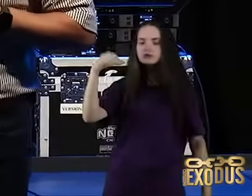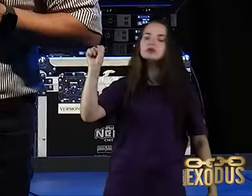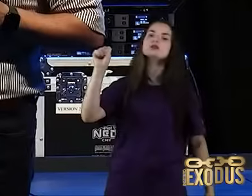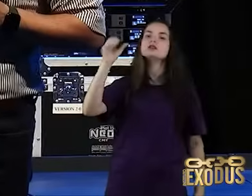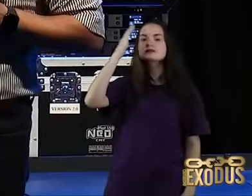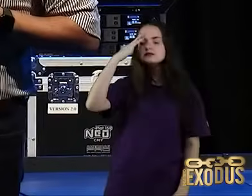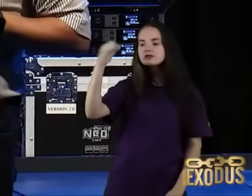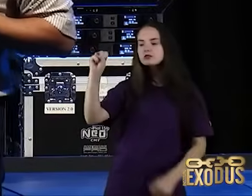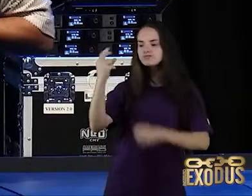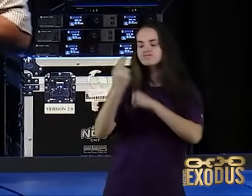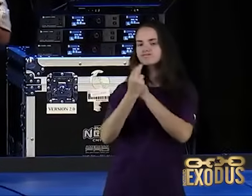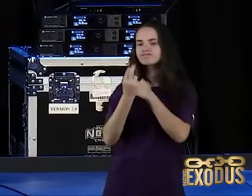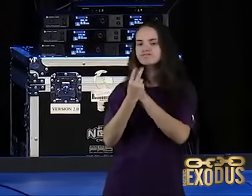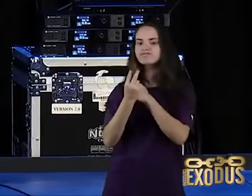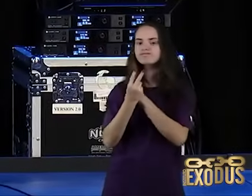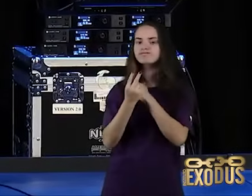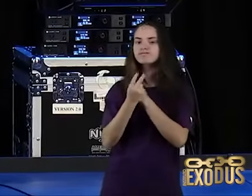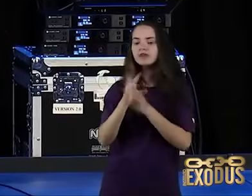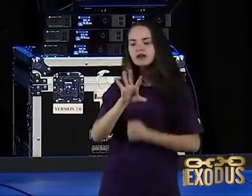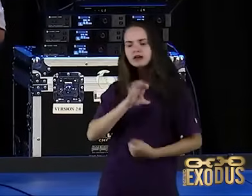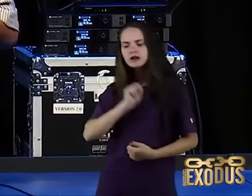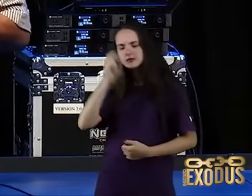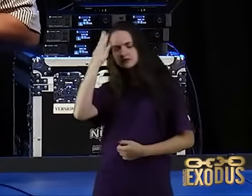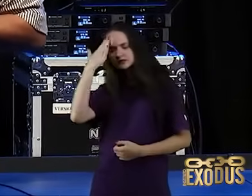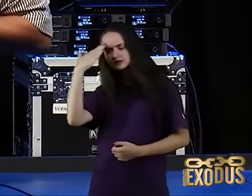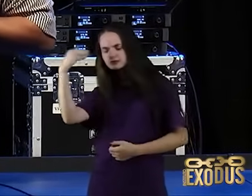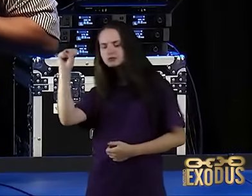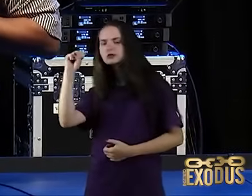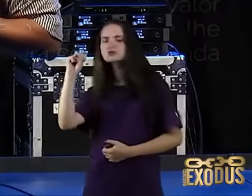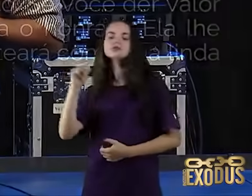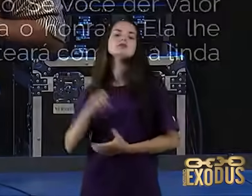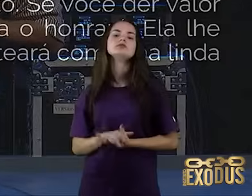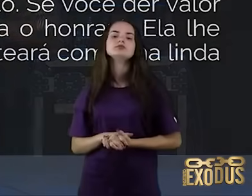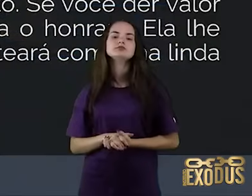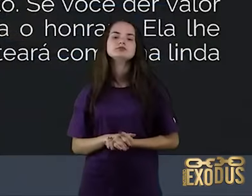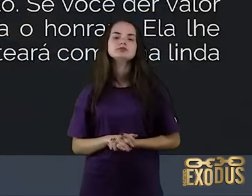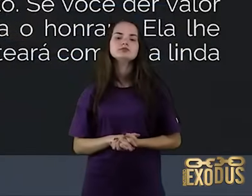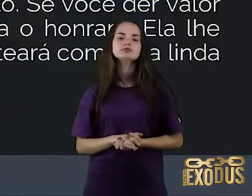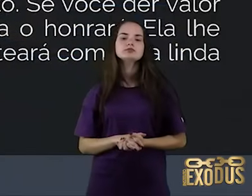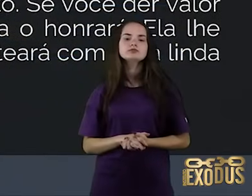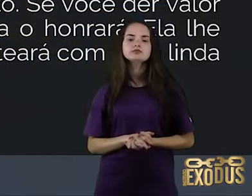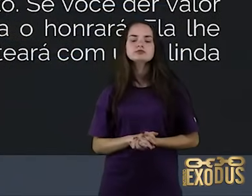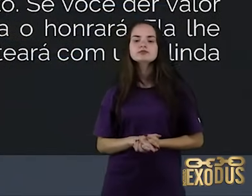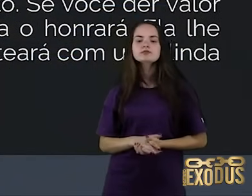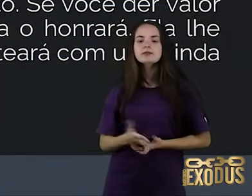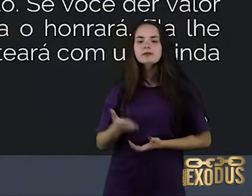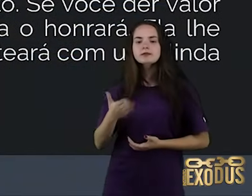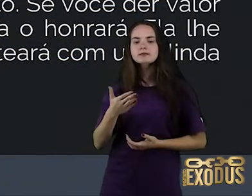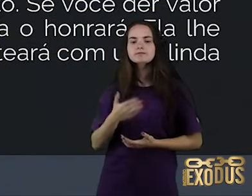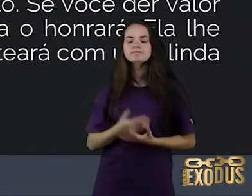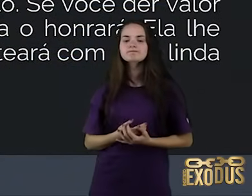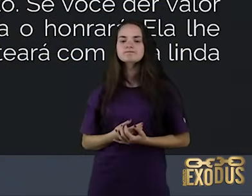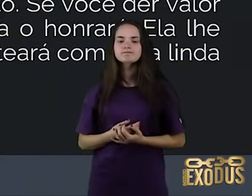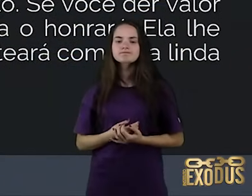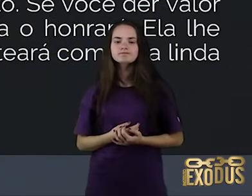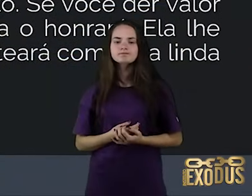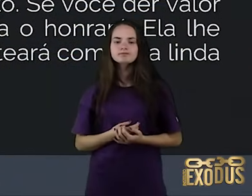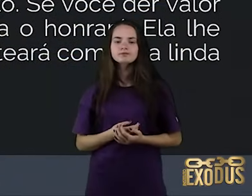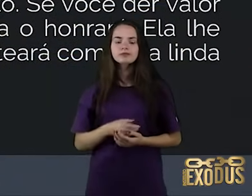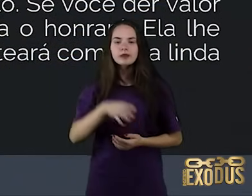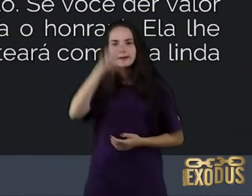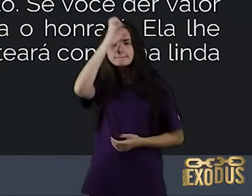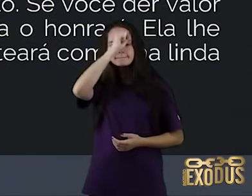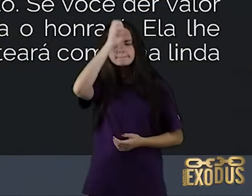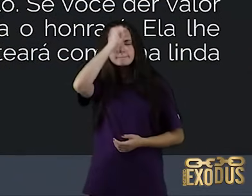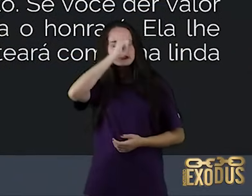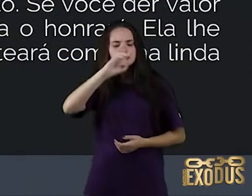ame-a e ela o guardará adquire sabedoria é a coisa mais sábia que você pode fazer em tudo Mais Aprenda a ter